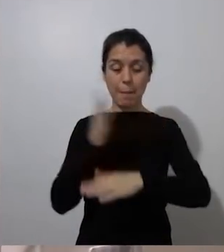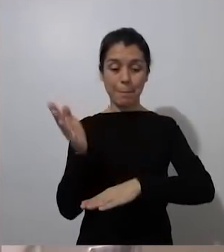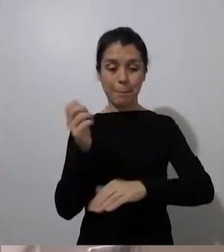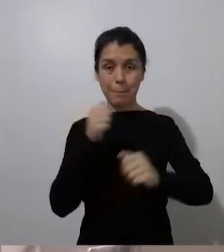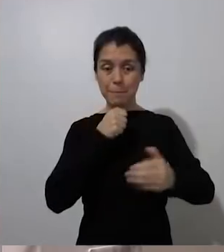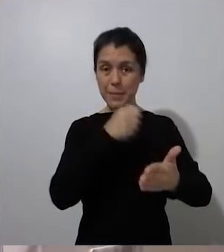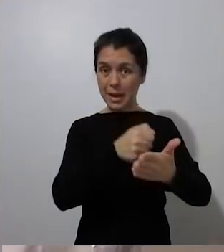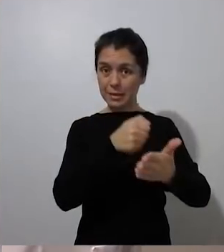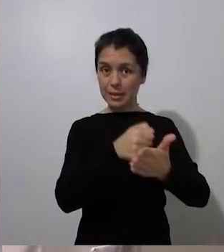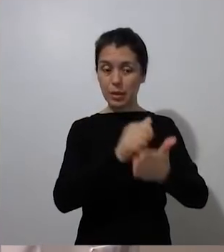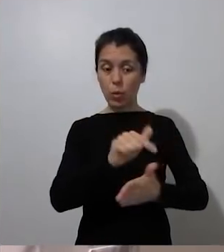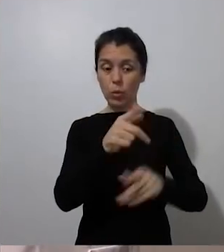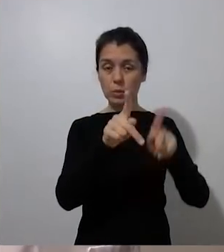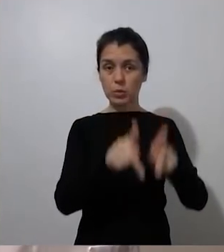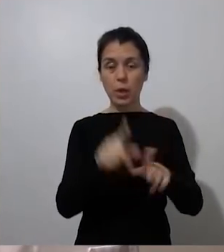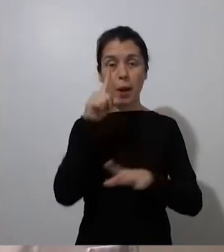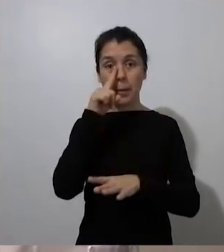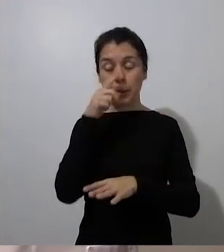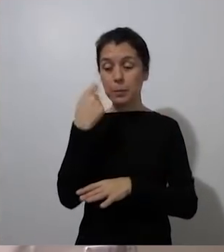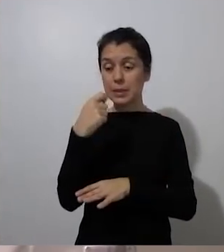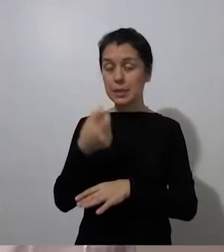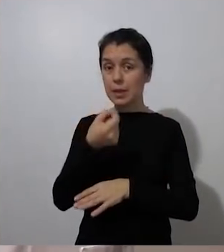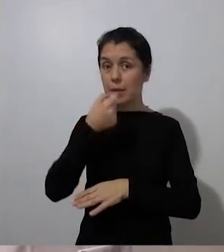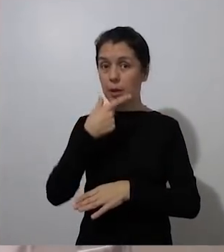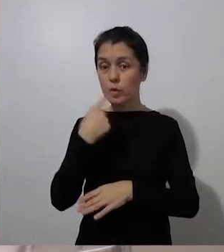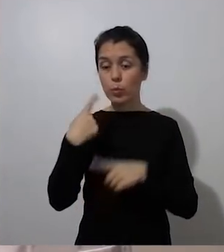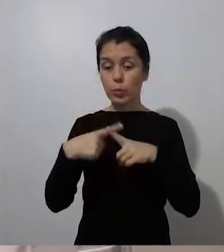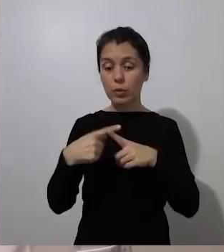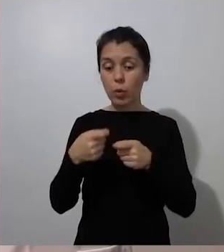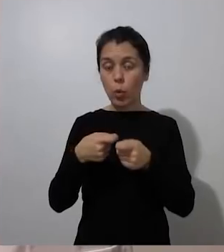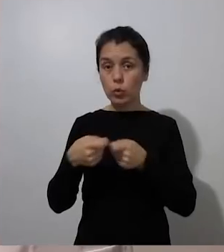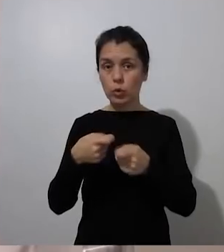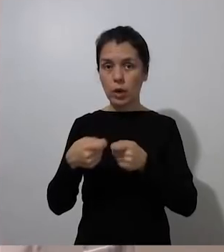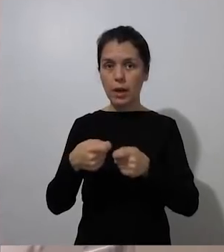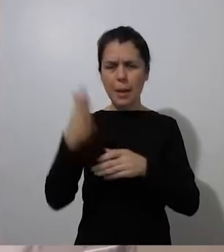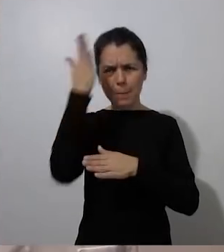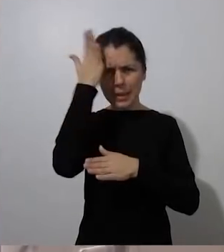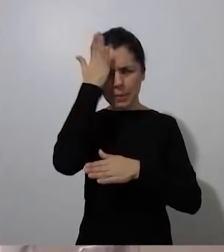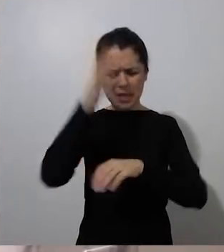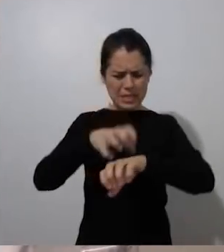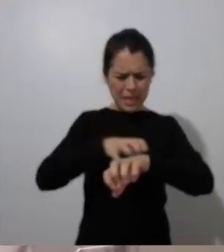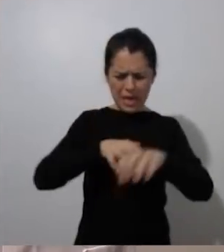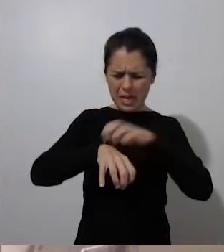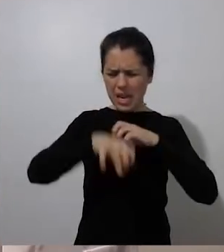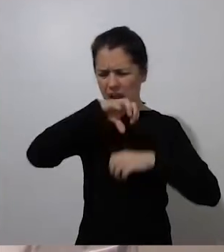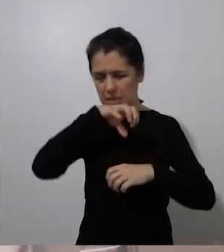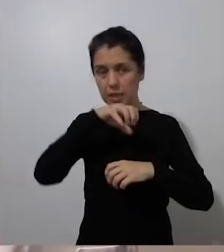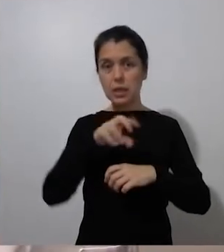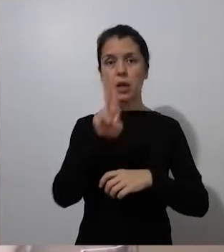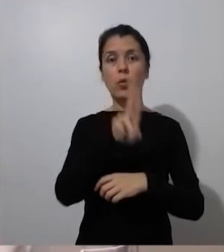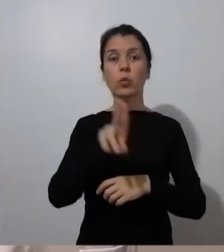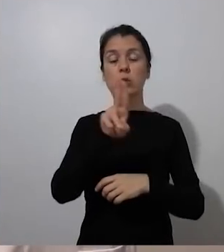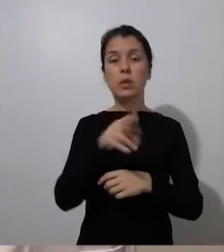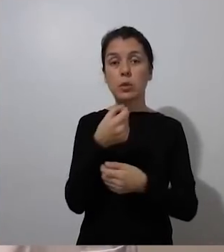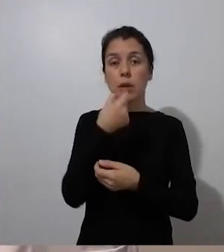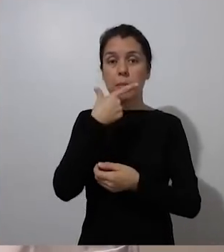muito importante que a mãe dê a medicação, porque a medicação vai controlar isso, né? Porque a criança às vezes se morde, bate a cabeça na parede, se arranha. Se ela